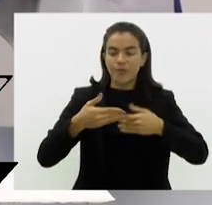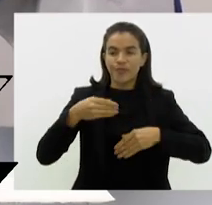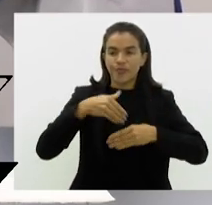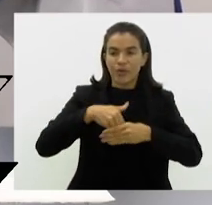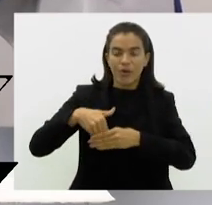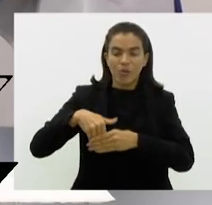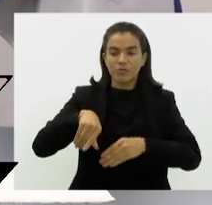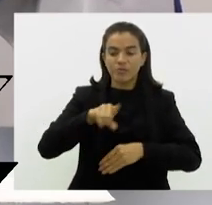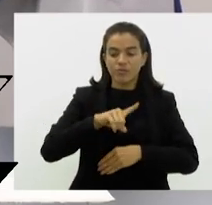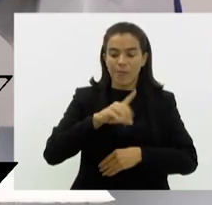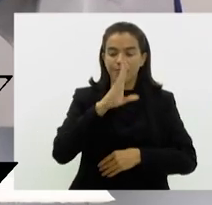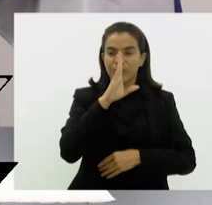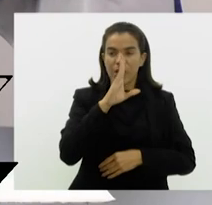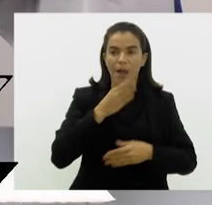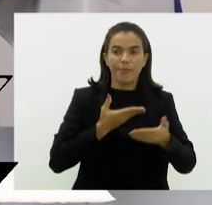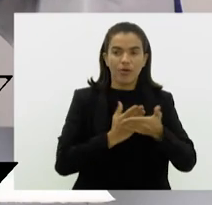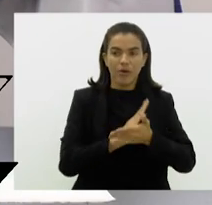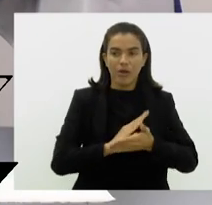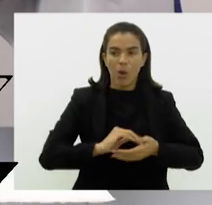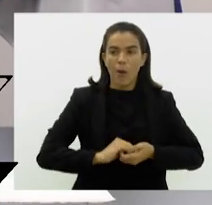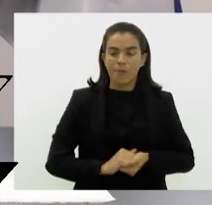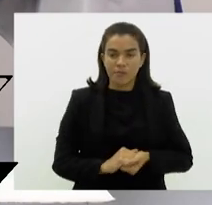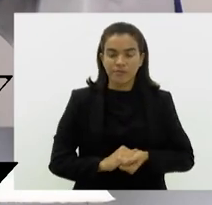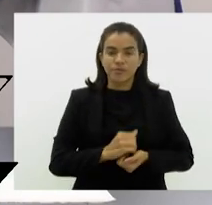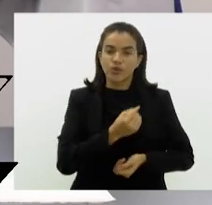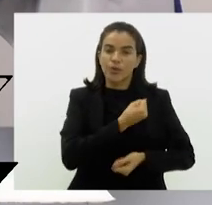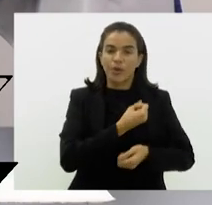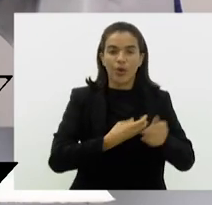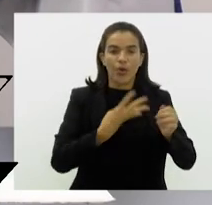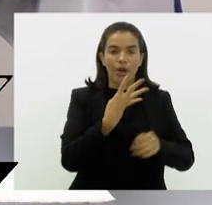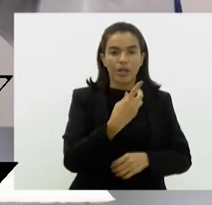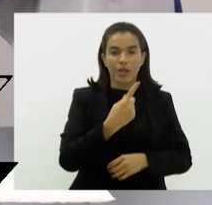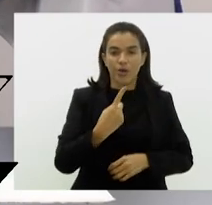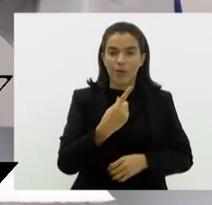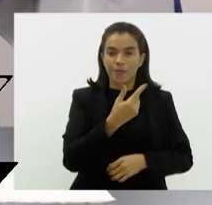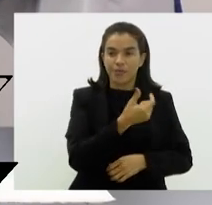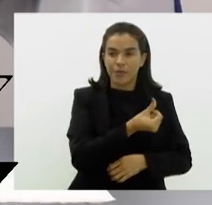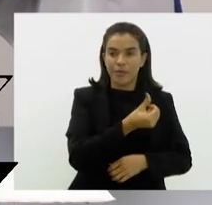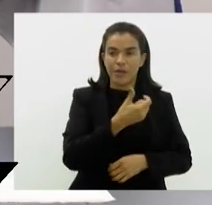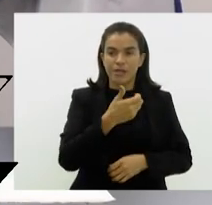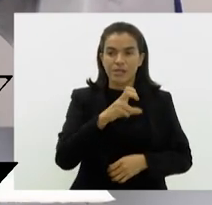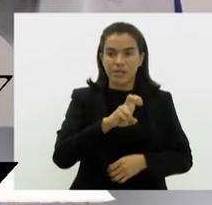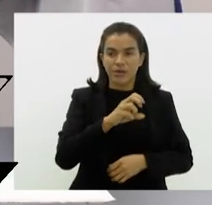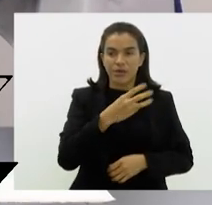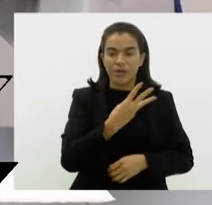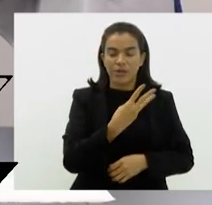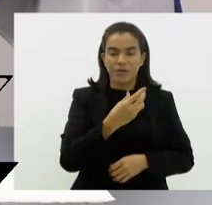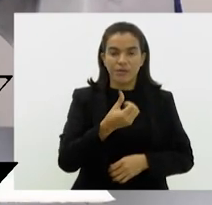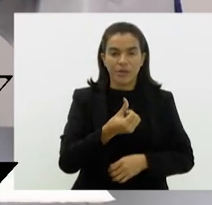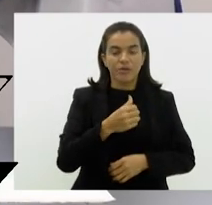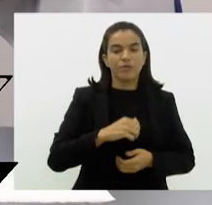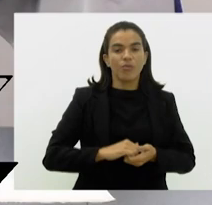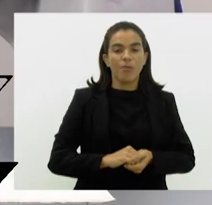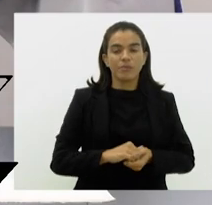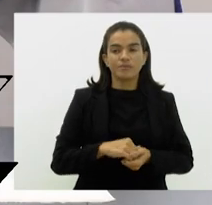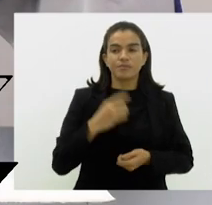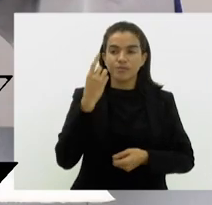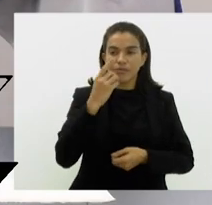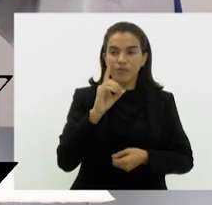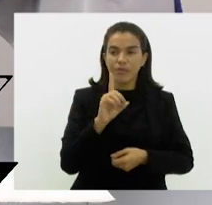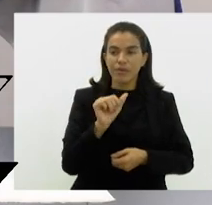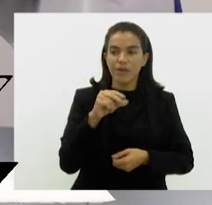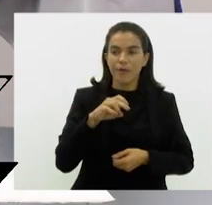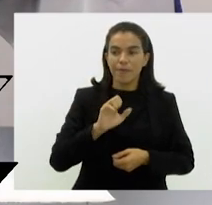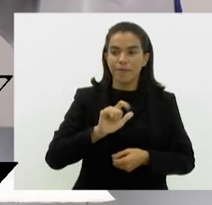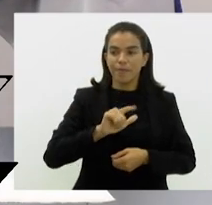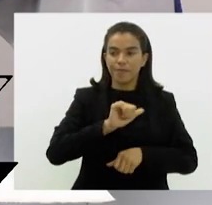os senhores que aprovam, permaneçam como estão. Aprovado 41 da pauta, o PL 6536 de 22, de autoria do deputado Daniel